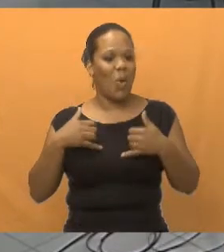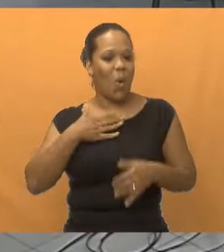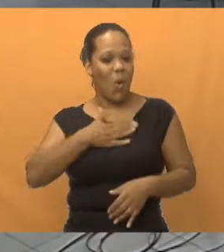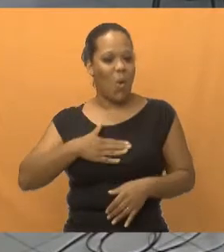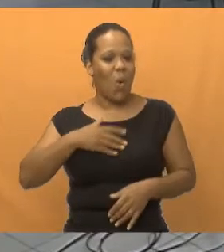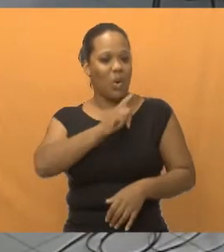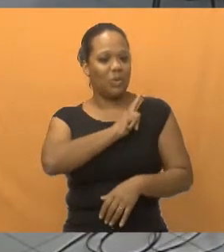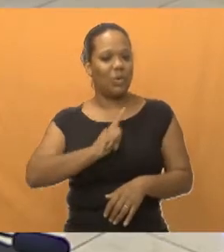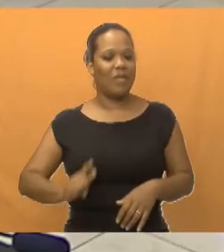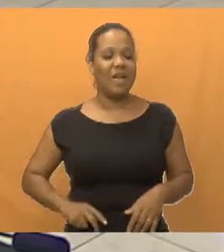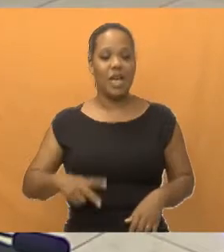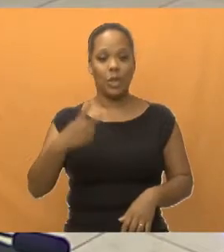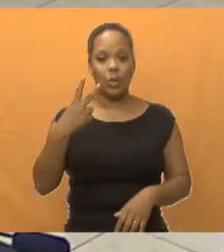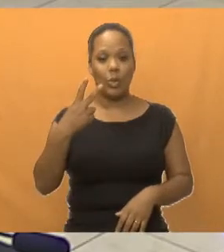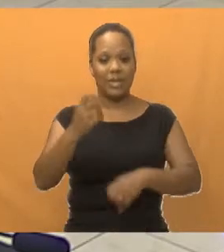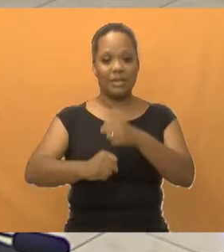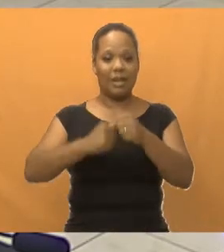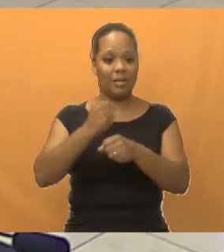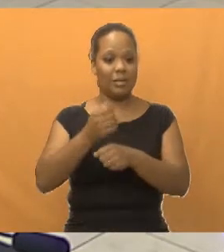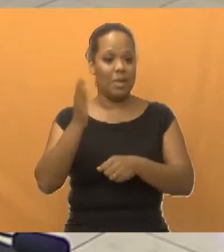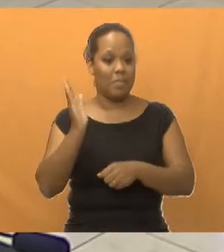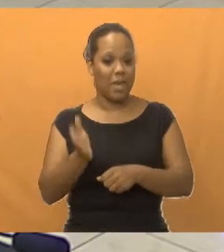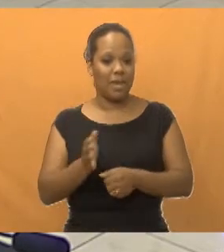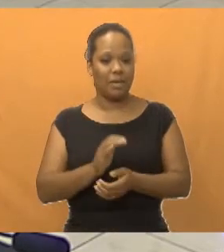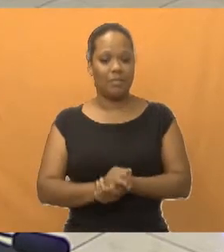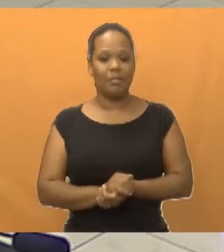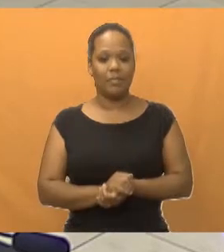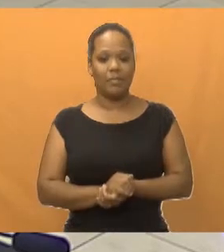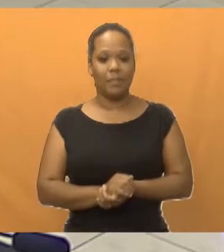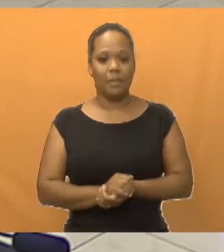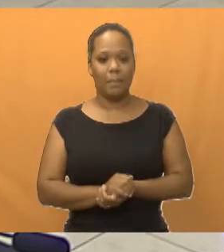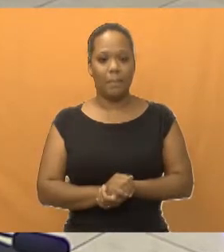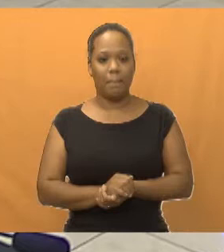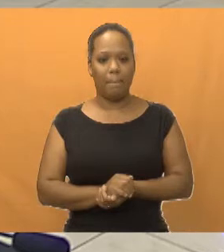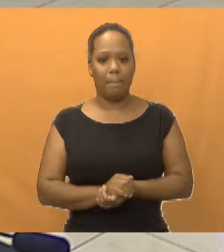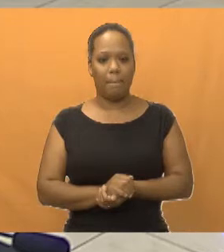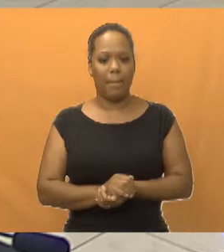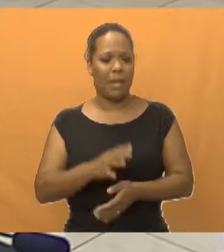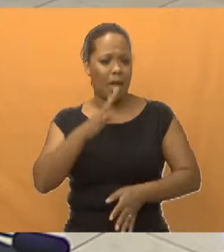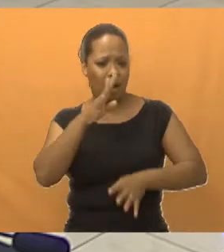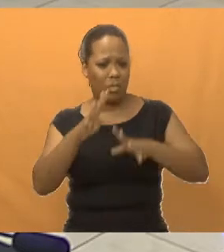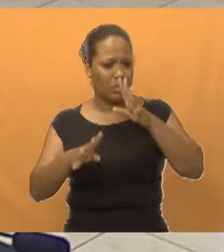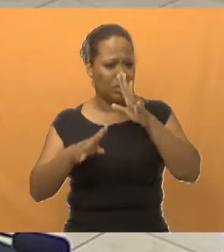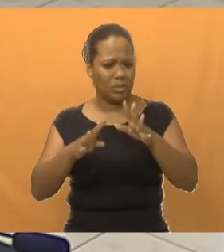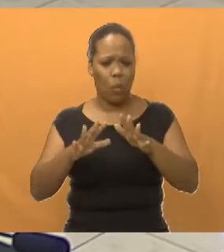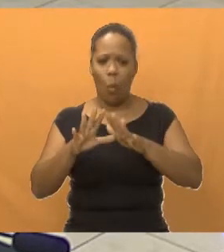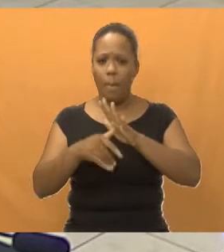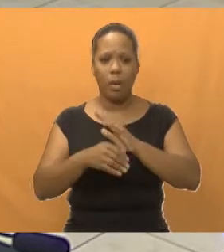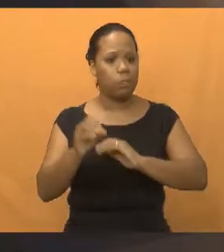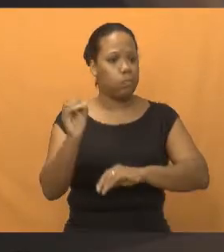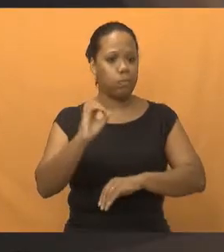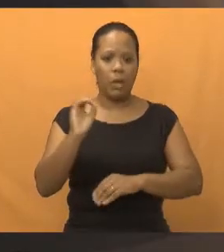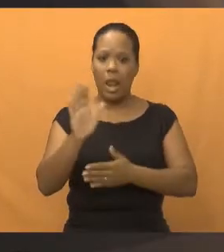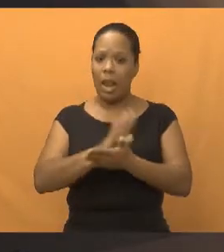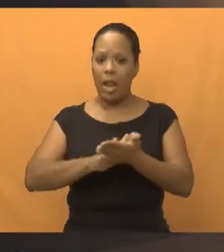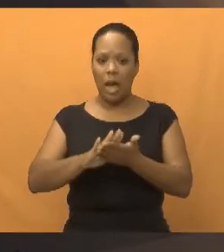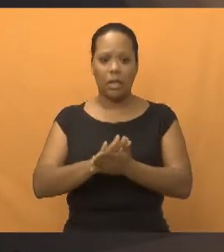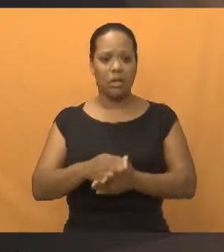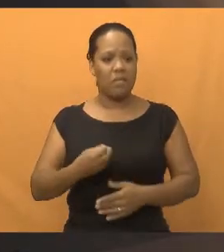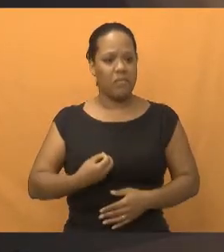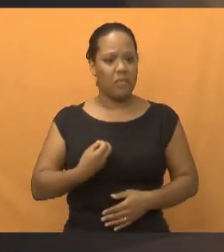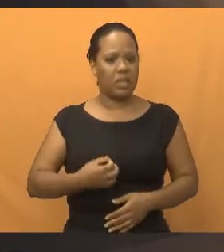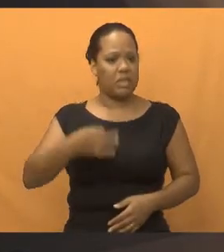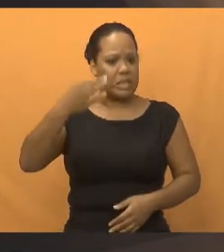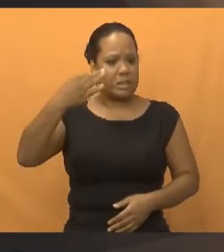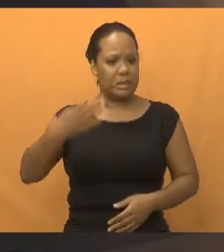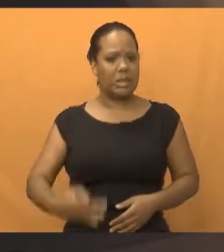que em 2 anos e meio não para nenhuma acusação, sobre o qual não para nenhuma acusação de corrupção. Isso daí nada mais é, Juarez,